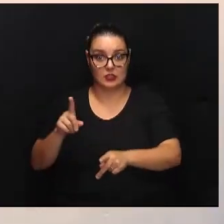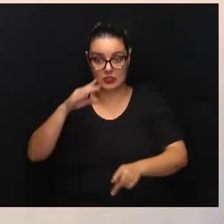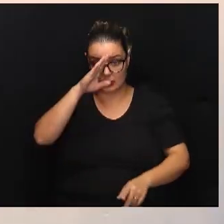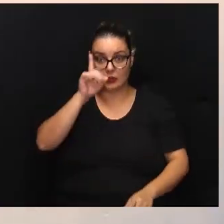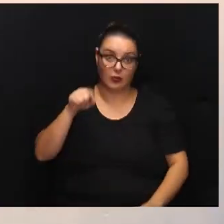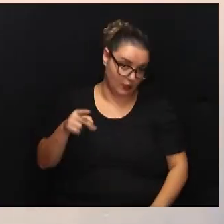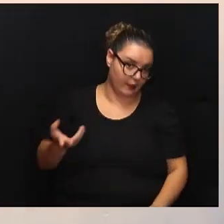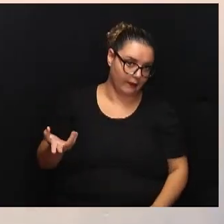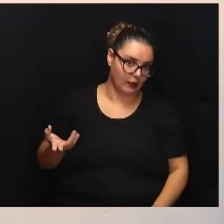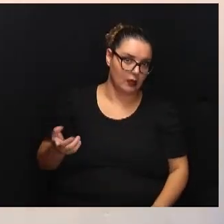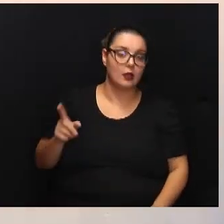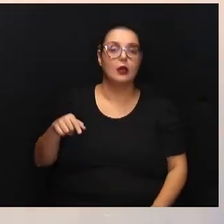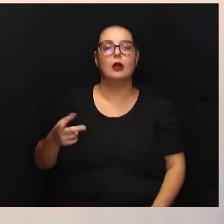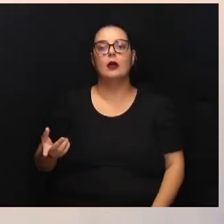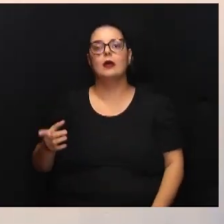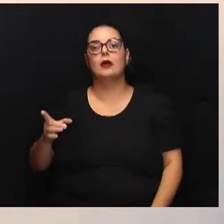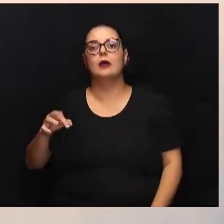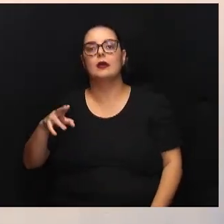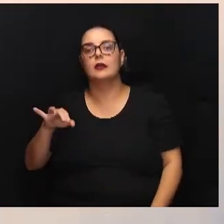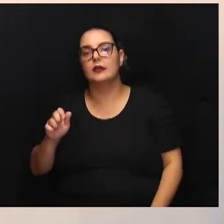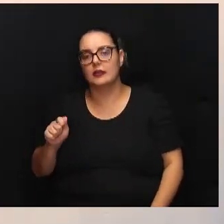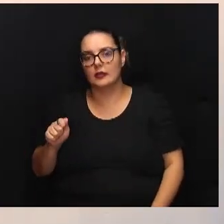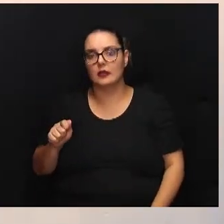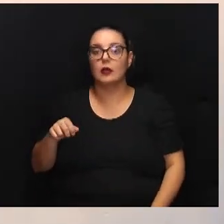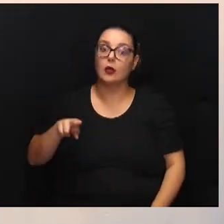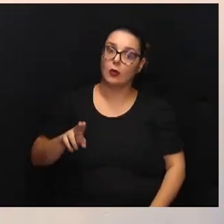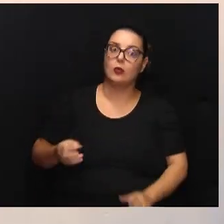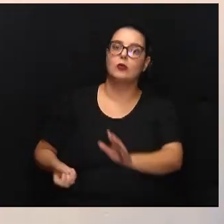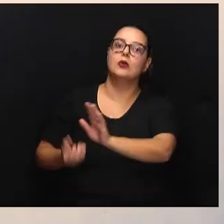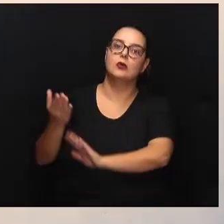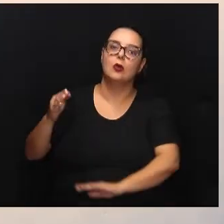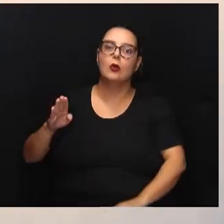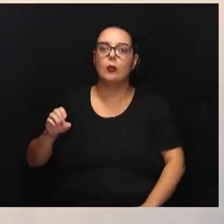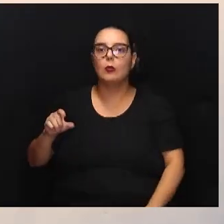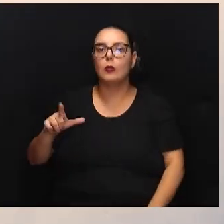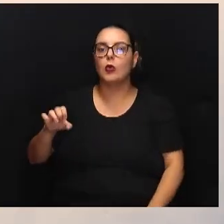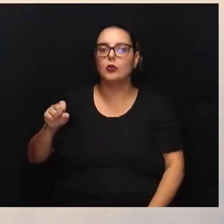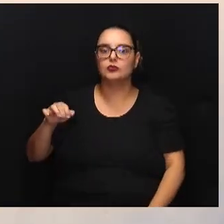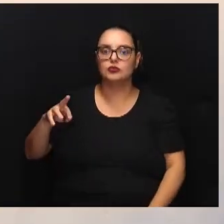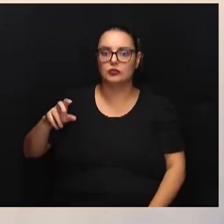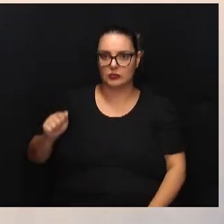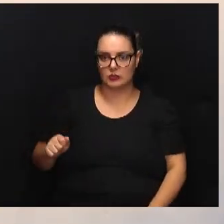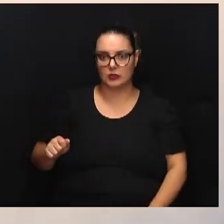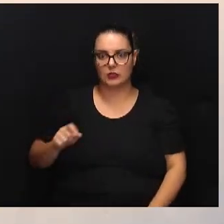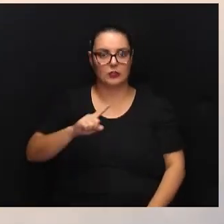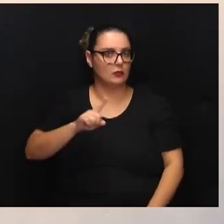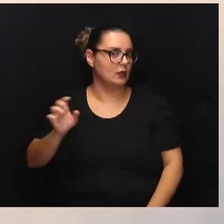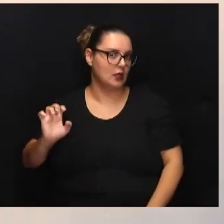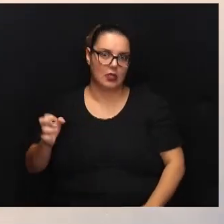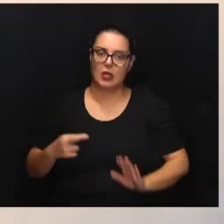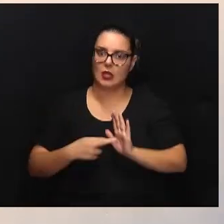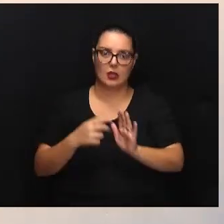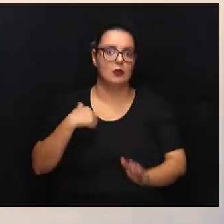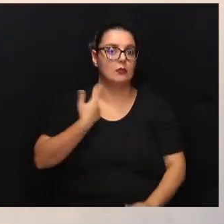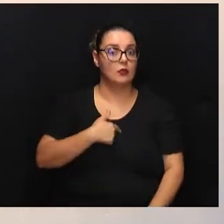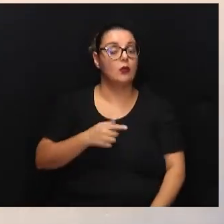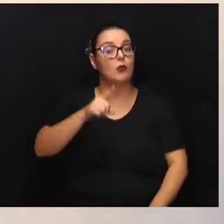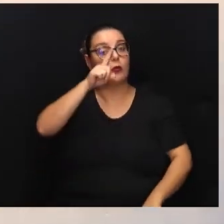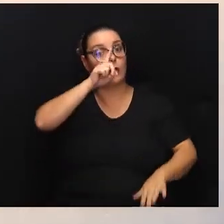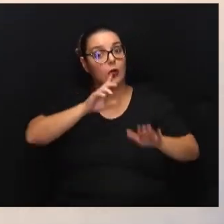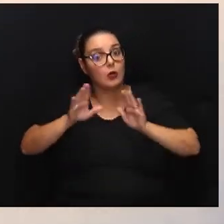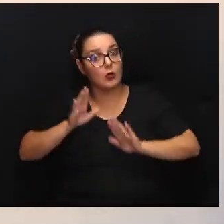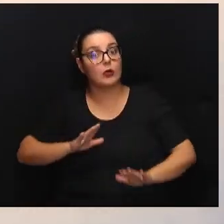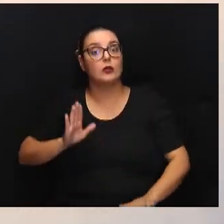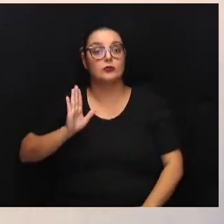o bolsonarismo. Não é porque é gay que nos represente. Tomem muito cuidado, porque já há um anúncio aí de